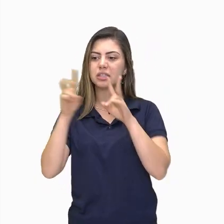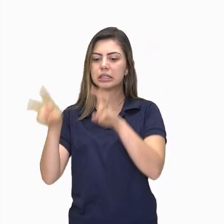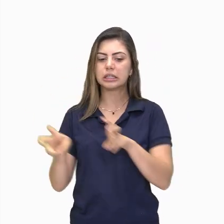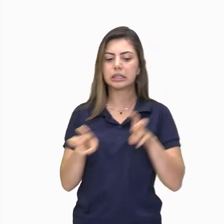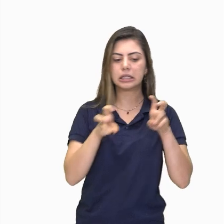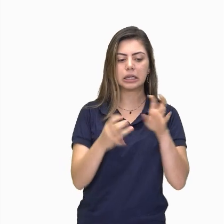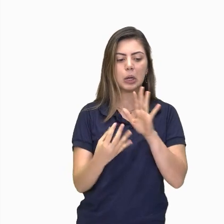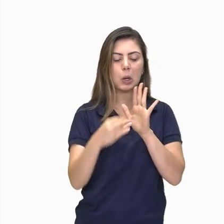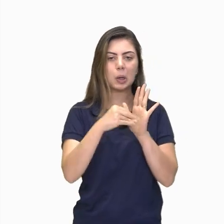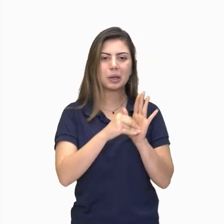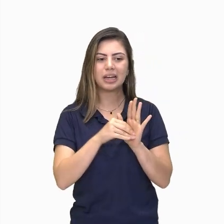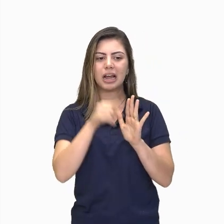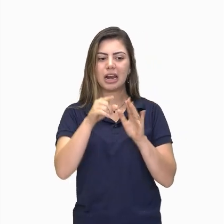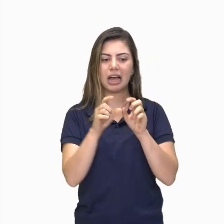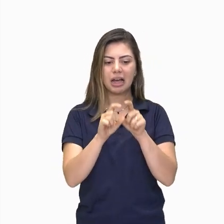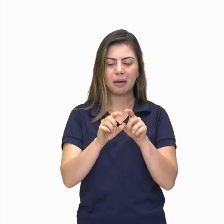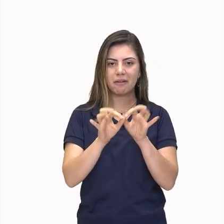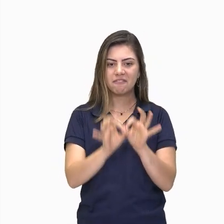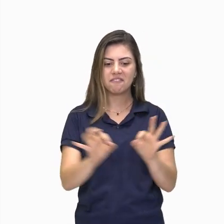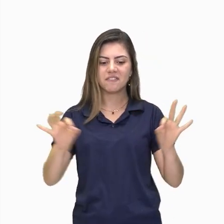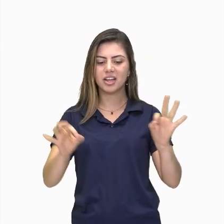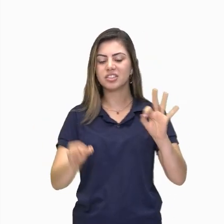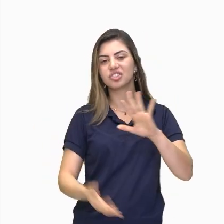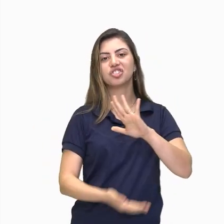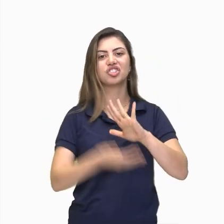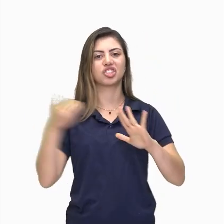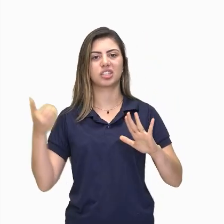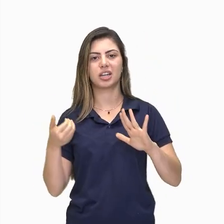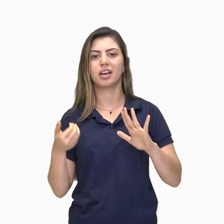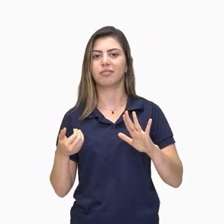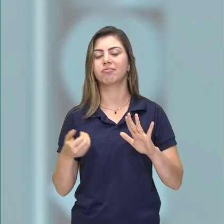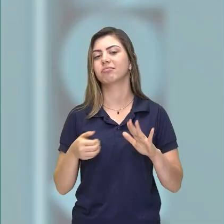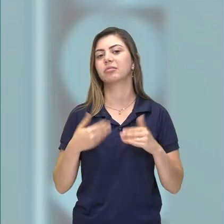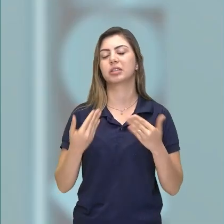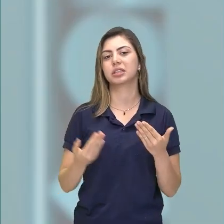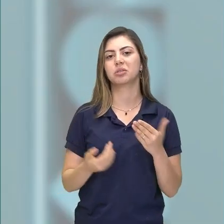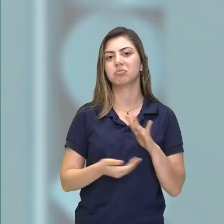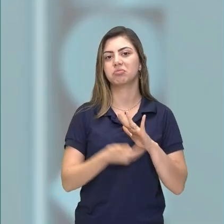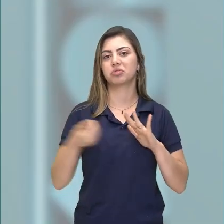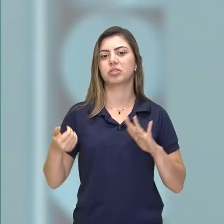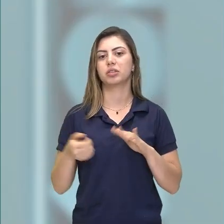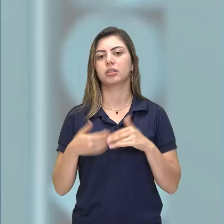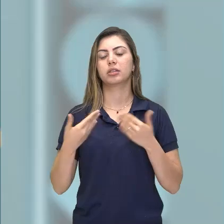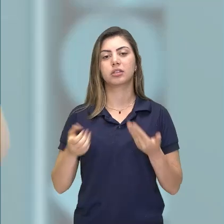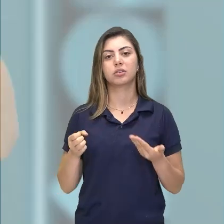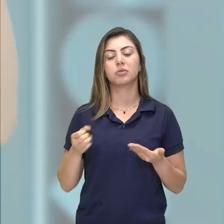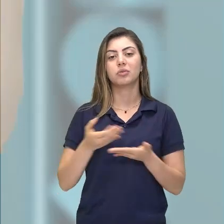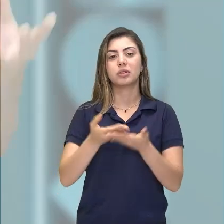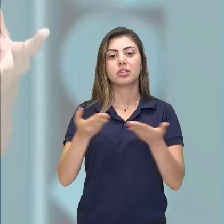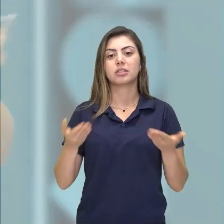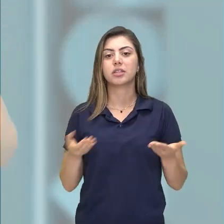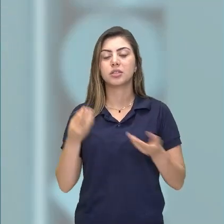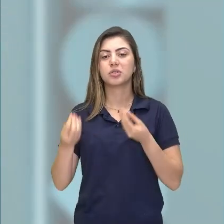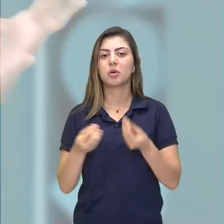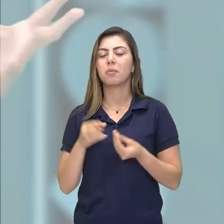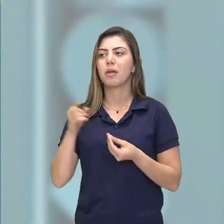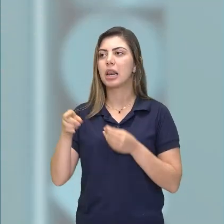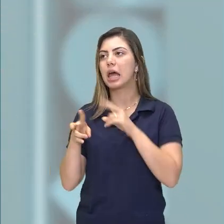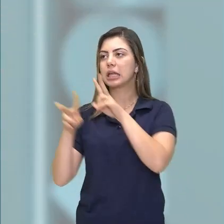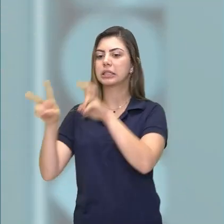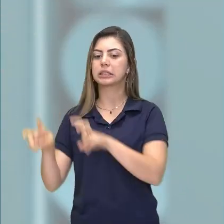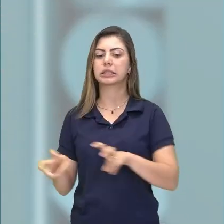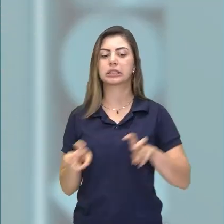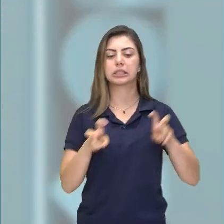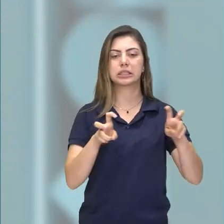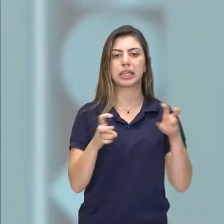será desconsiderado, ou seja, na contagem, ela não vai entrar. Então, vocês não podem fazer cópia, né, dessas